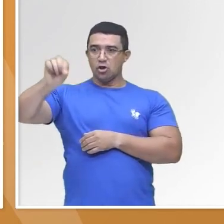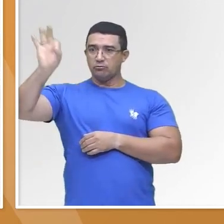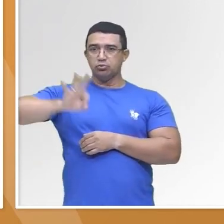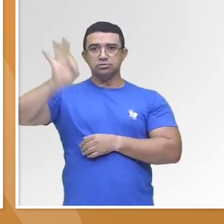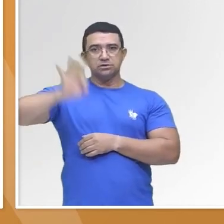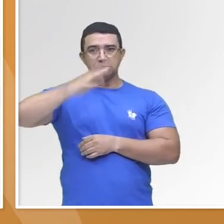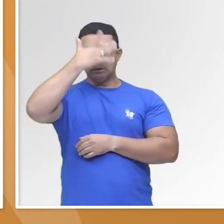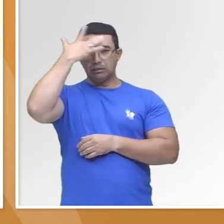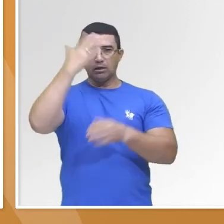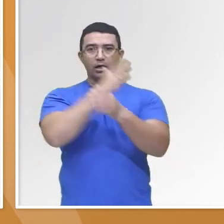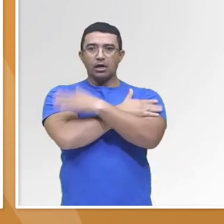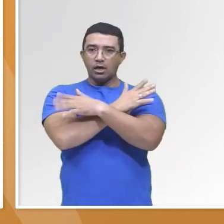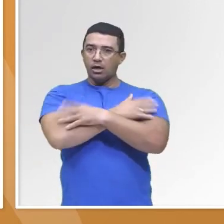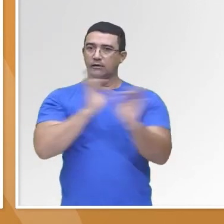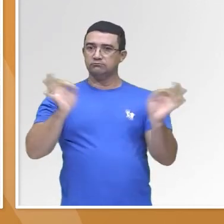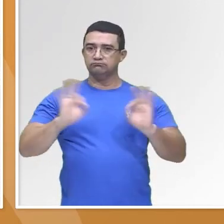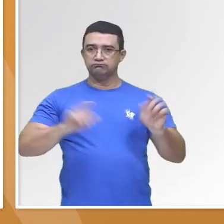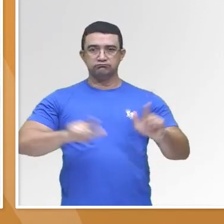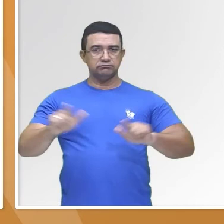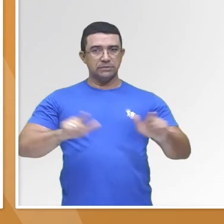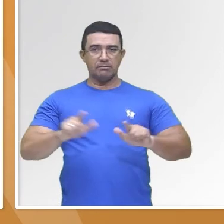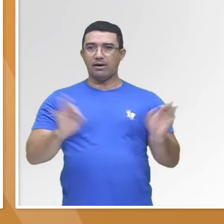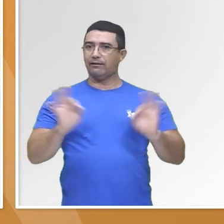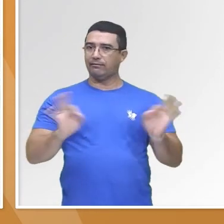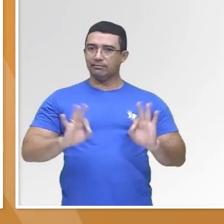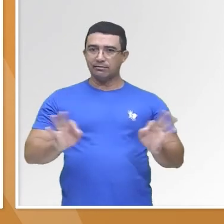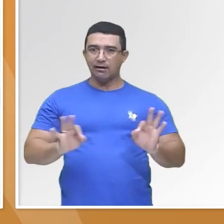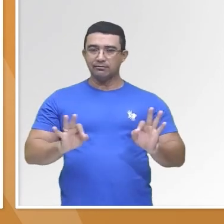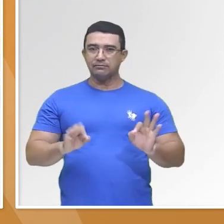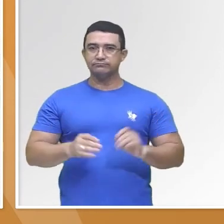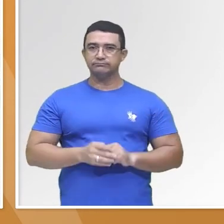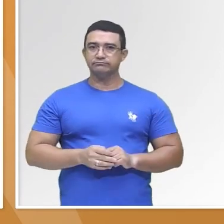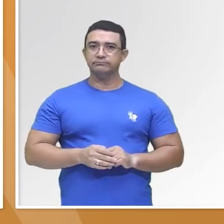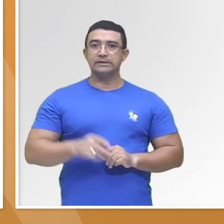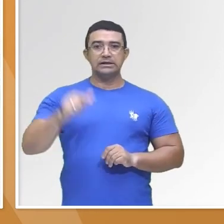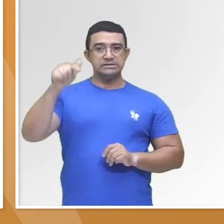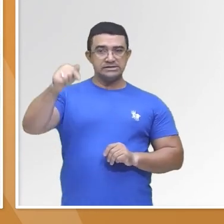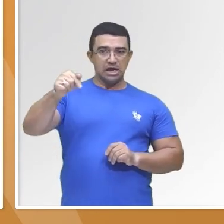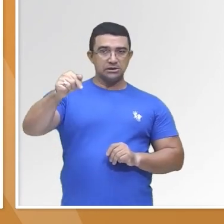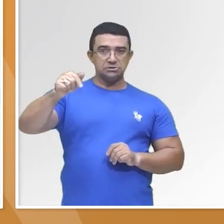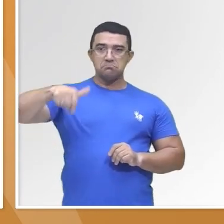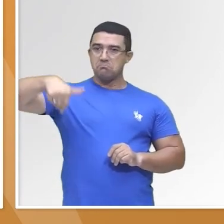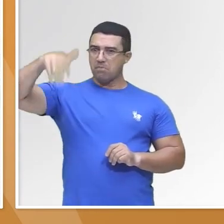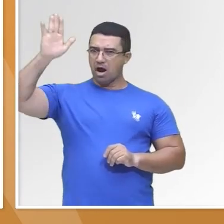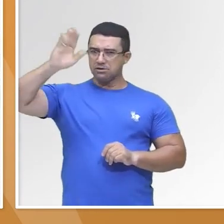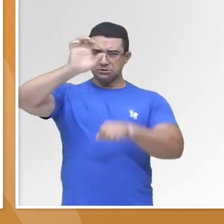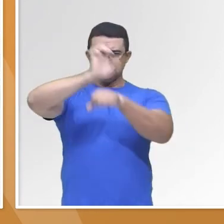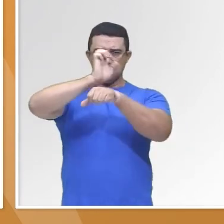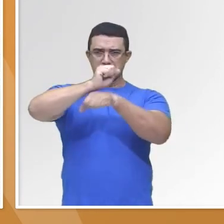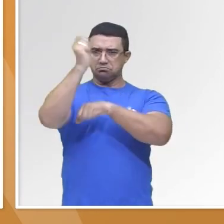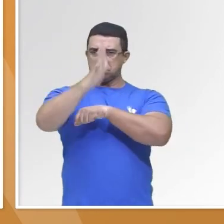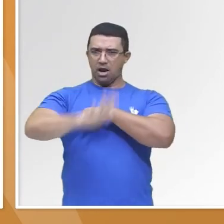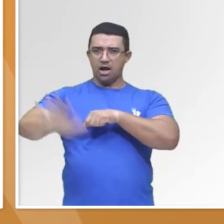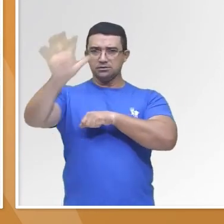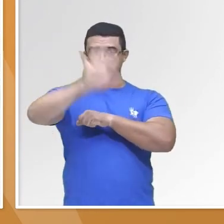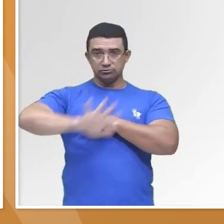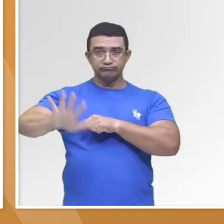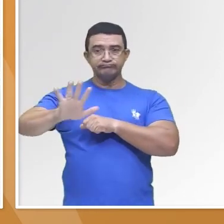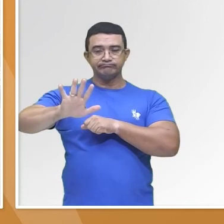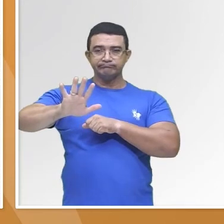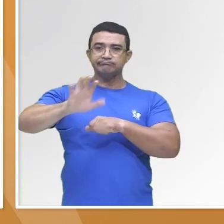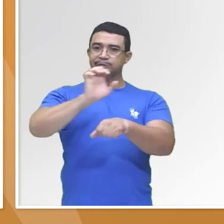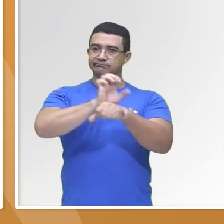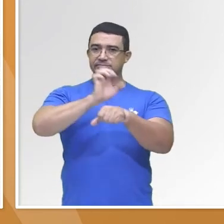15,9%, né, sendo a 7ª maior entre os estados brasileiros, tá? O estado do Amazonas vai